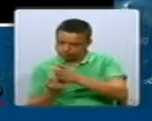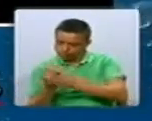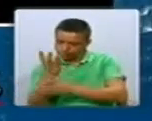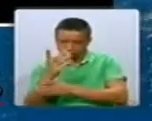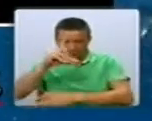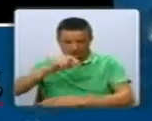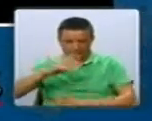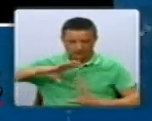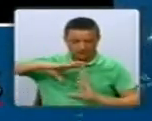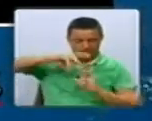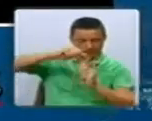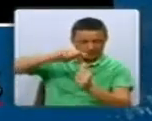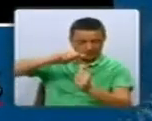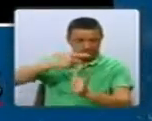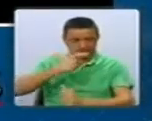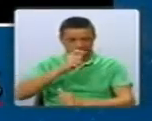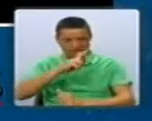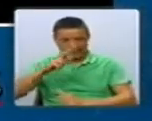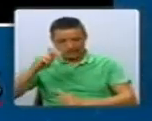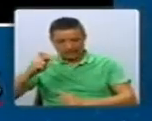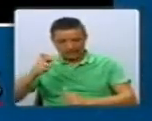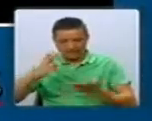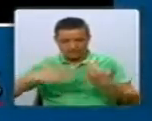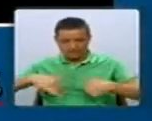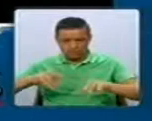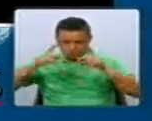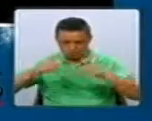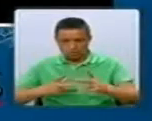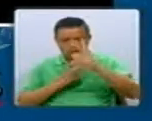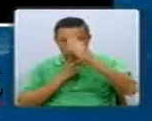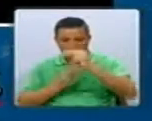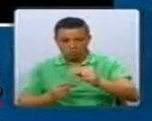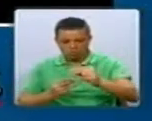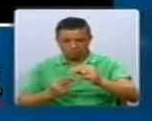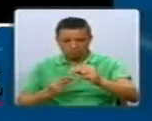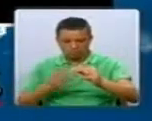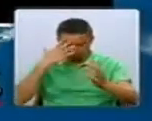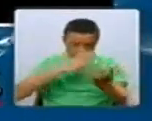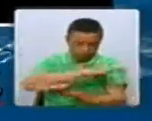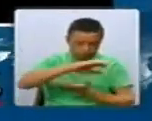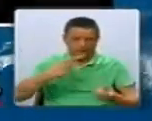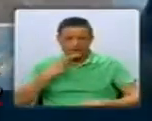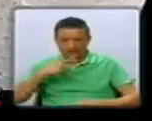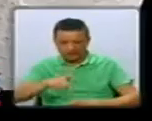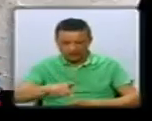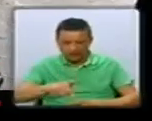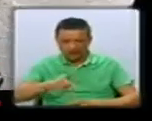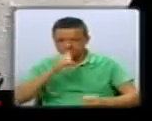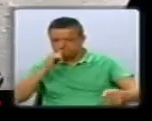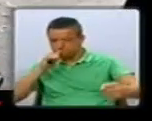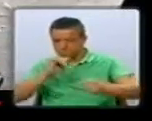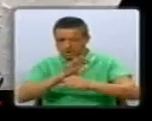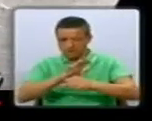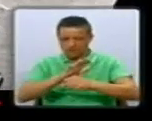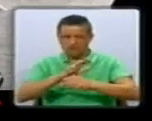também na Terra. E, portanto, nos primeiros tempos da Lua, aquilo era um mundo absolutamente diabólico. Eram rios, eram oceanos de magma, de